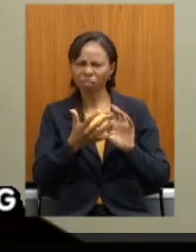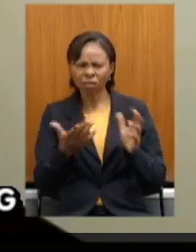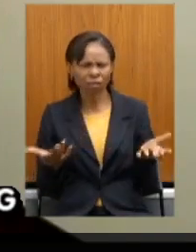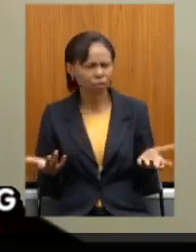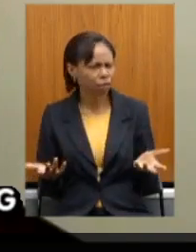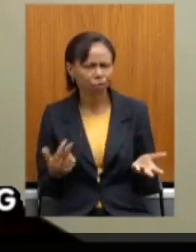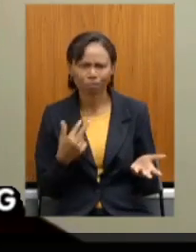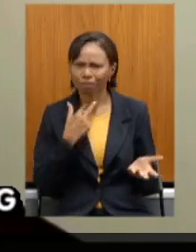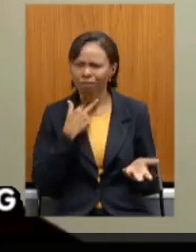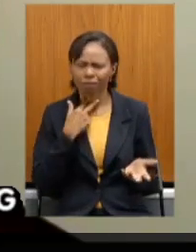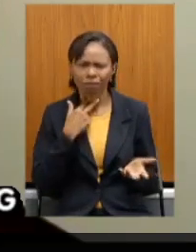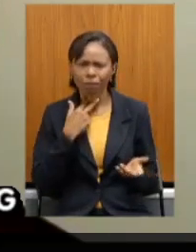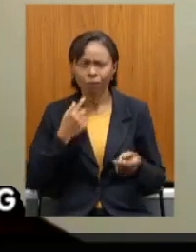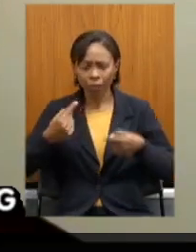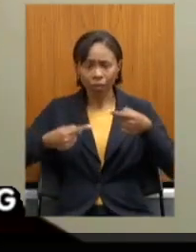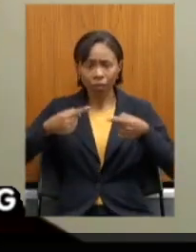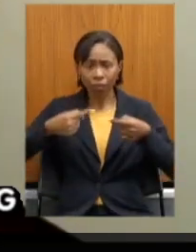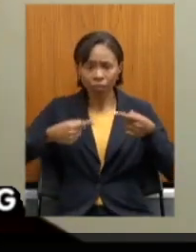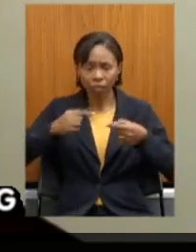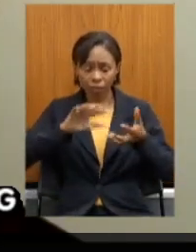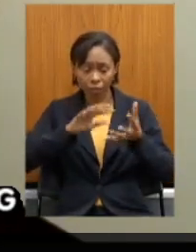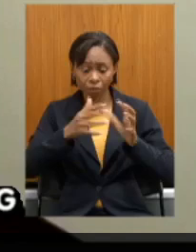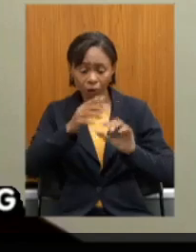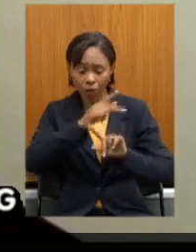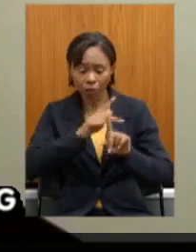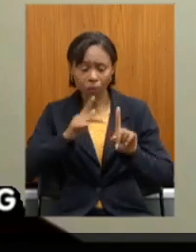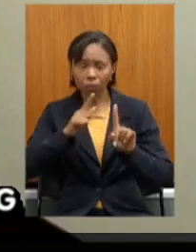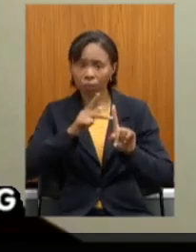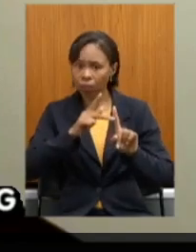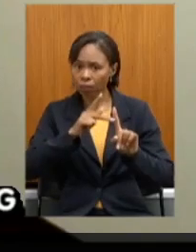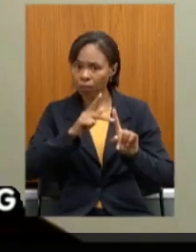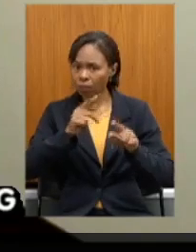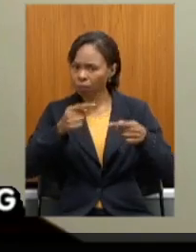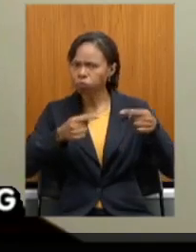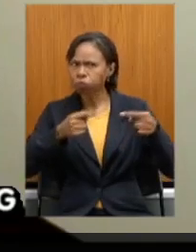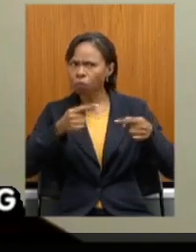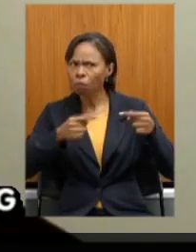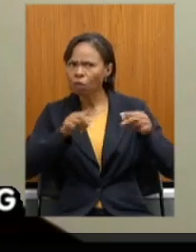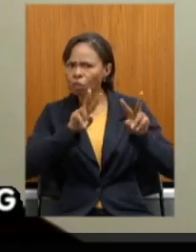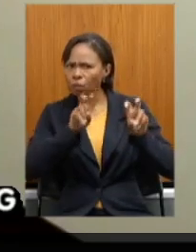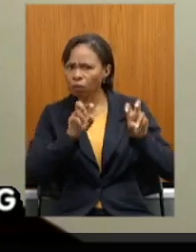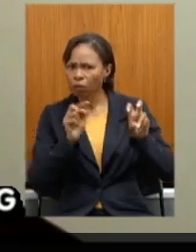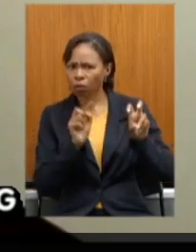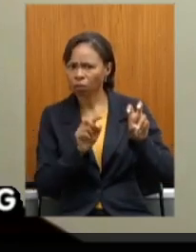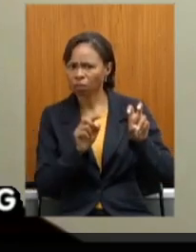previdenciária nos níveis que estão sendo discutidos, sem